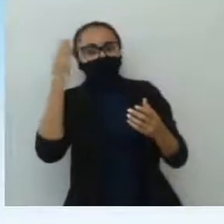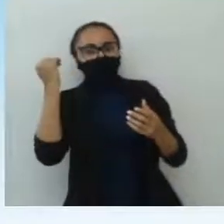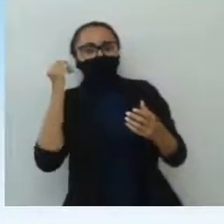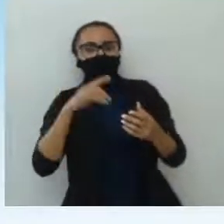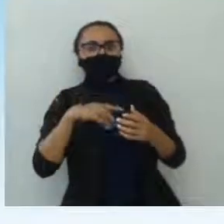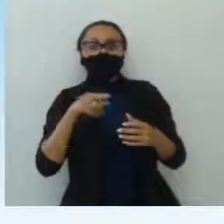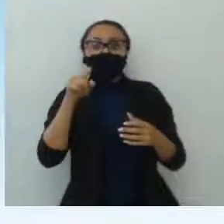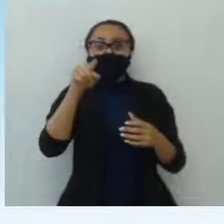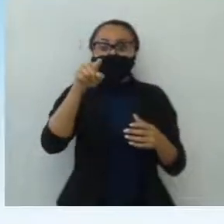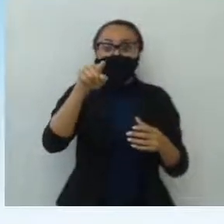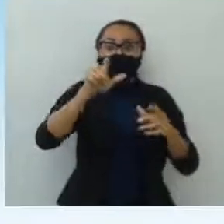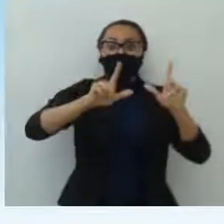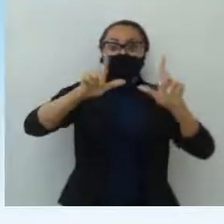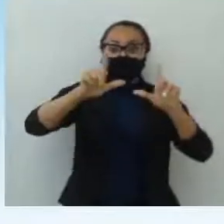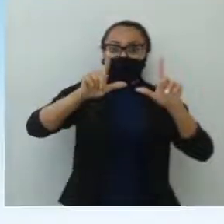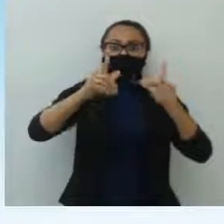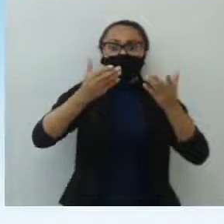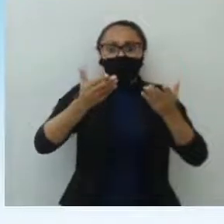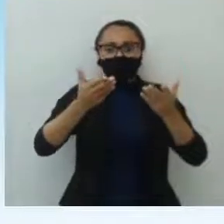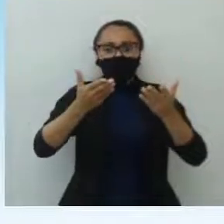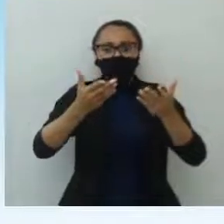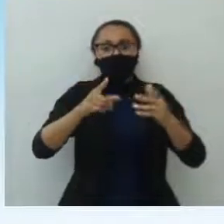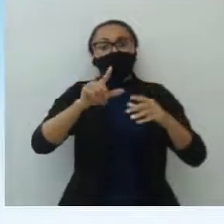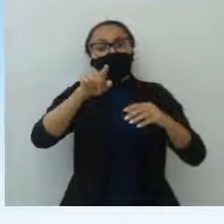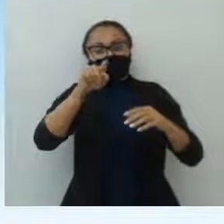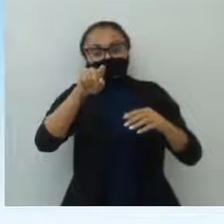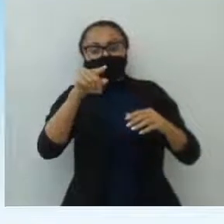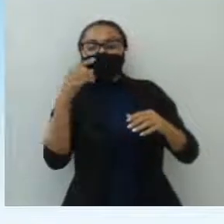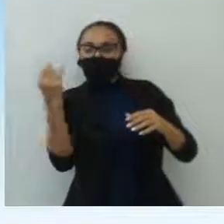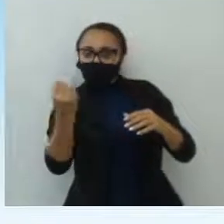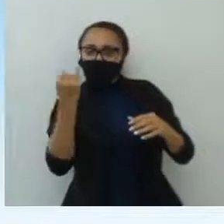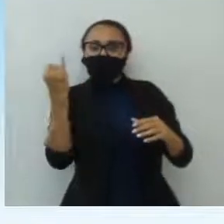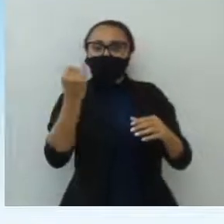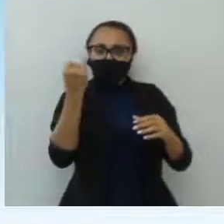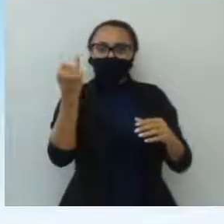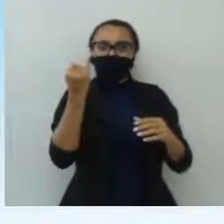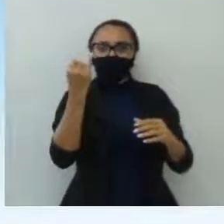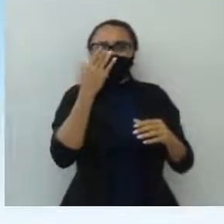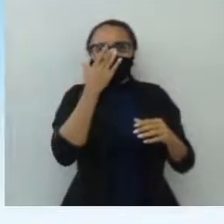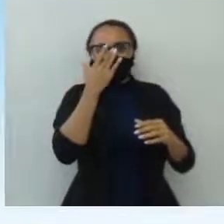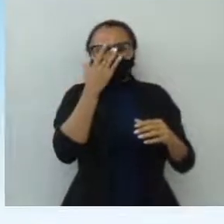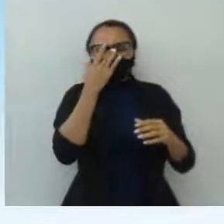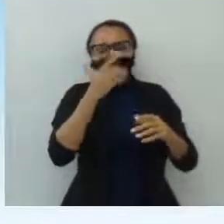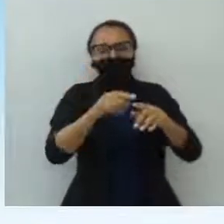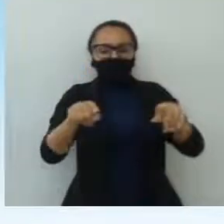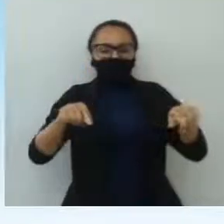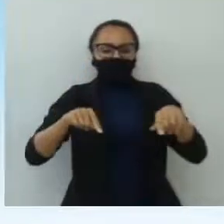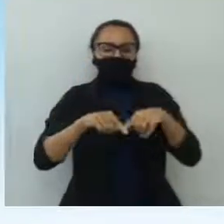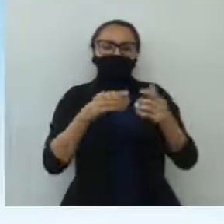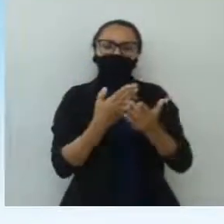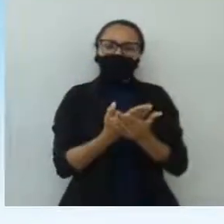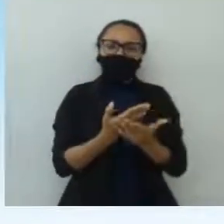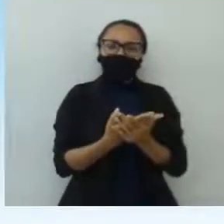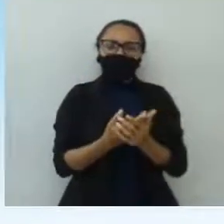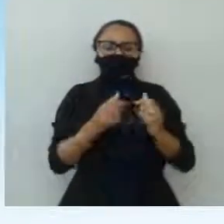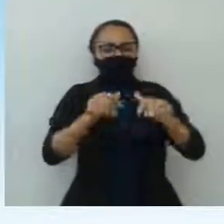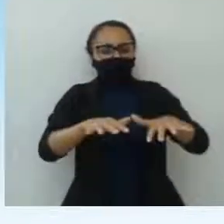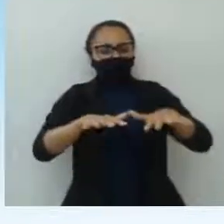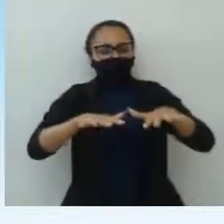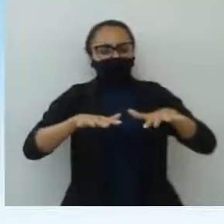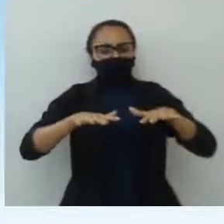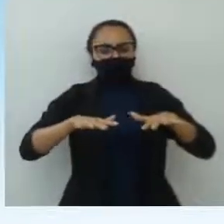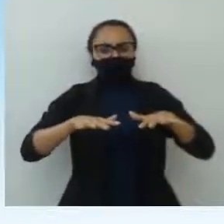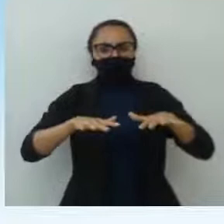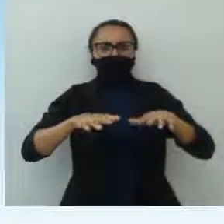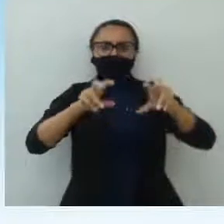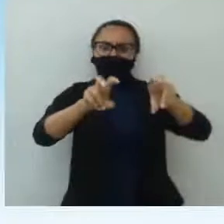que está você aí assistindo a aula, você é a minha plateia. Vocês, se está na sala de aula, são a minha plateia. Então é importante que eu saiba que